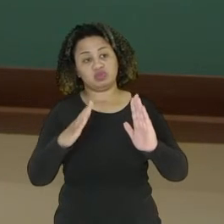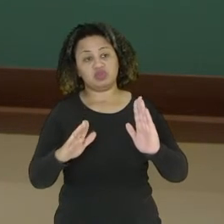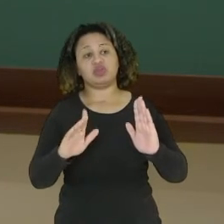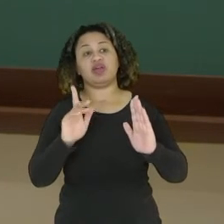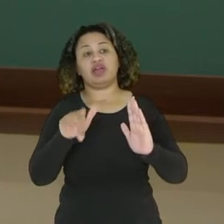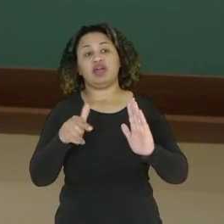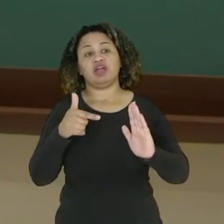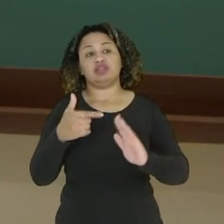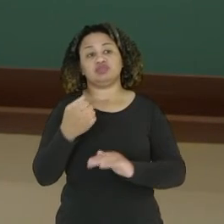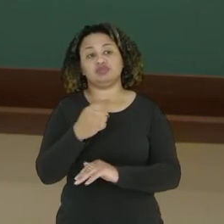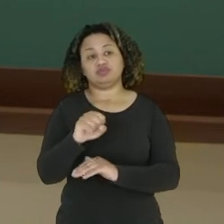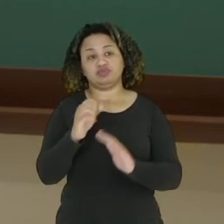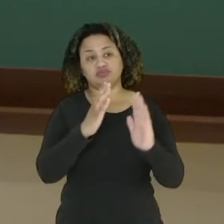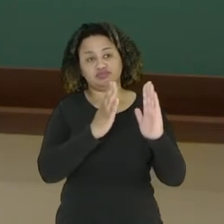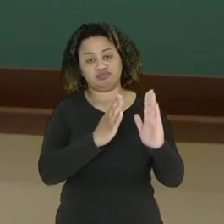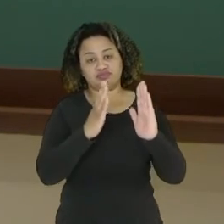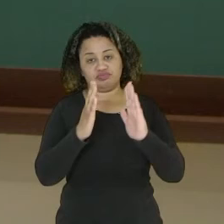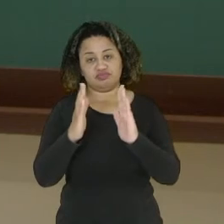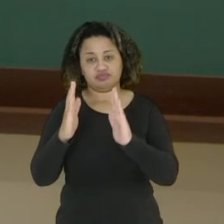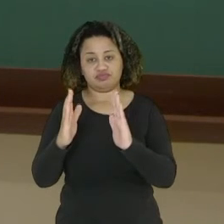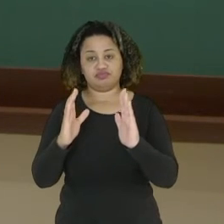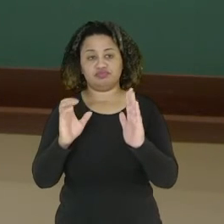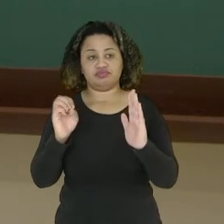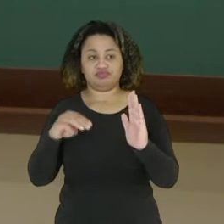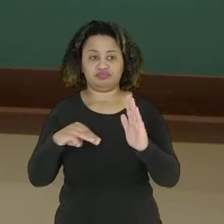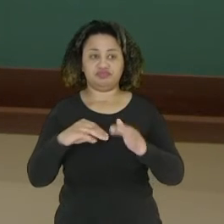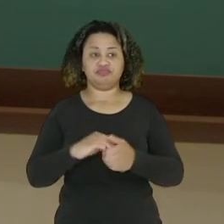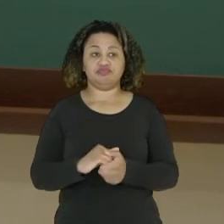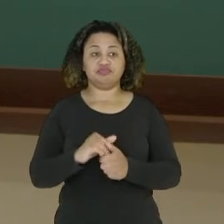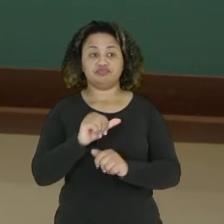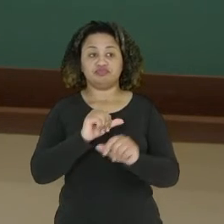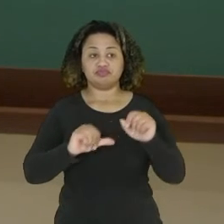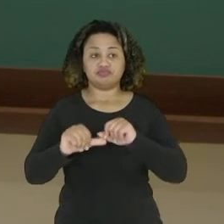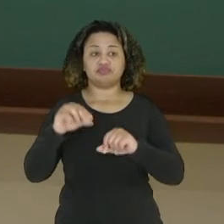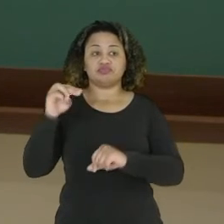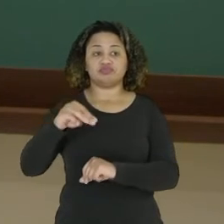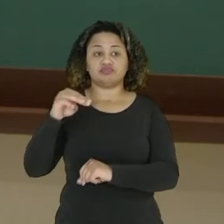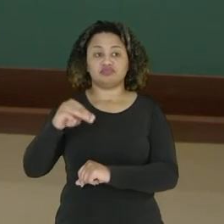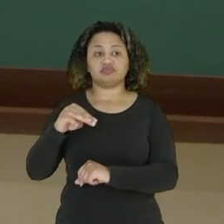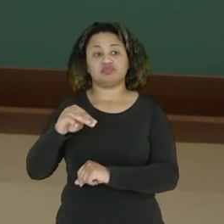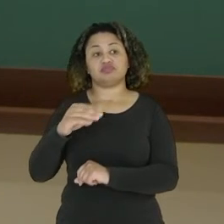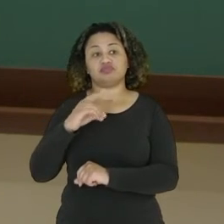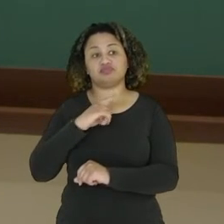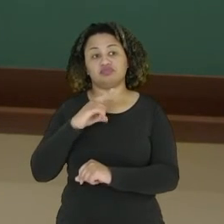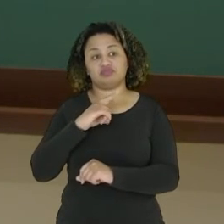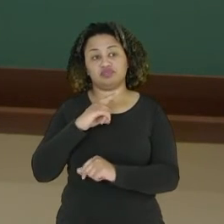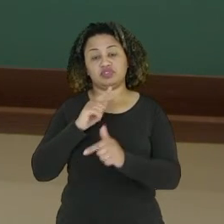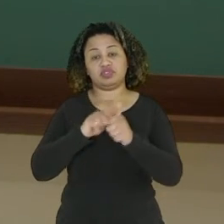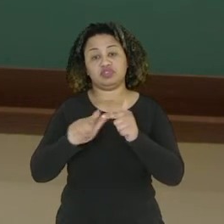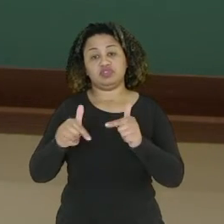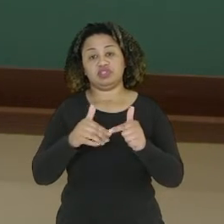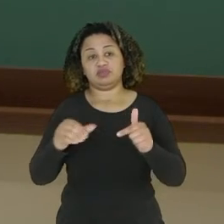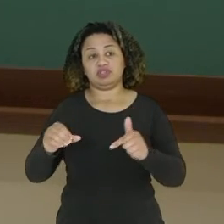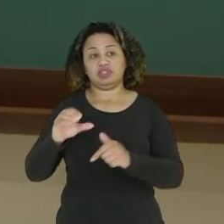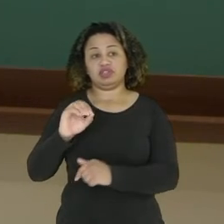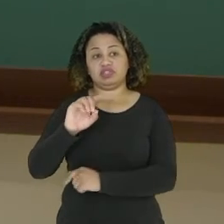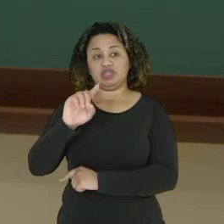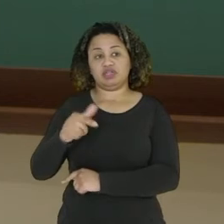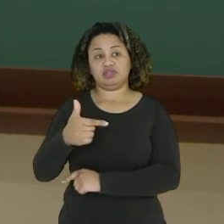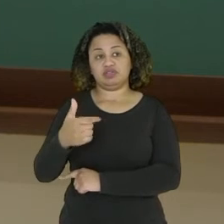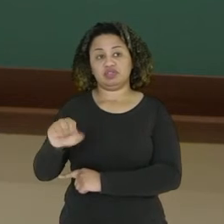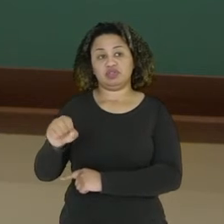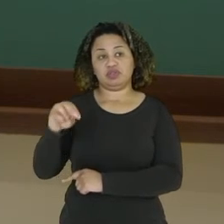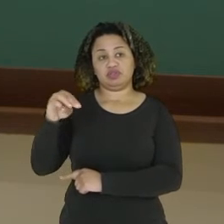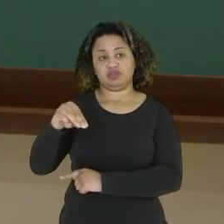a 28 centímetros. Transformando em metros, você divide por 100. Isso dá 0,28 de